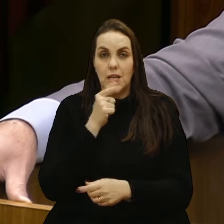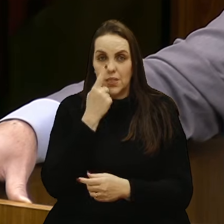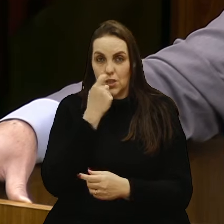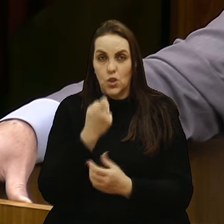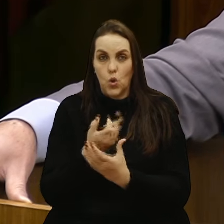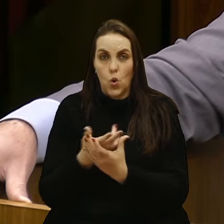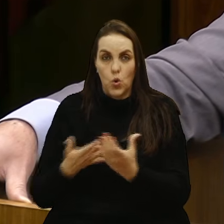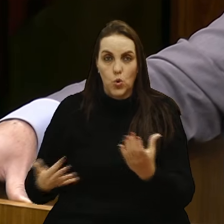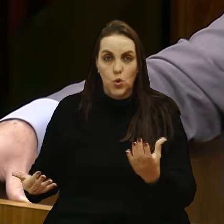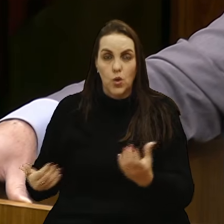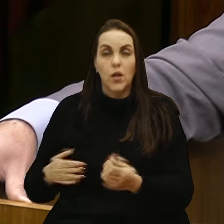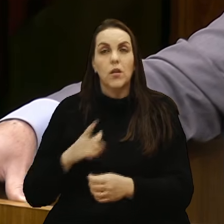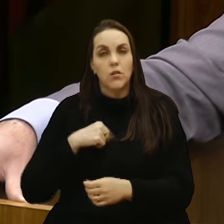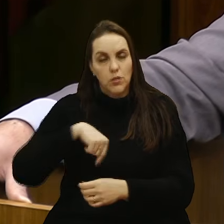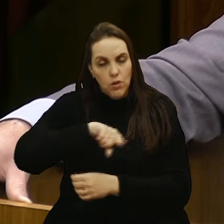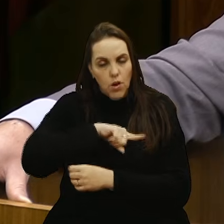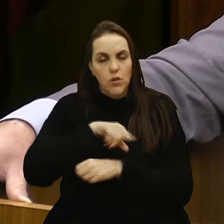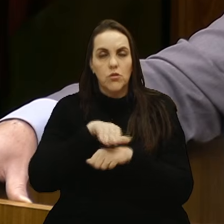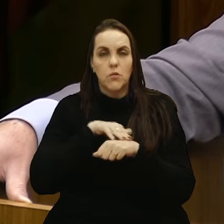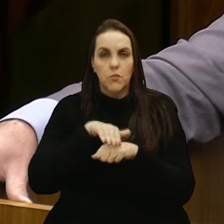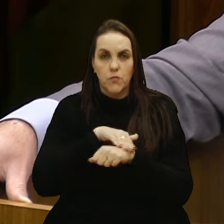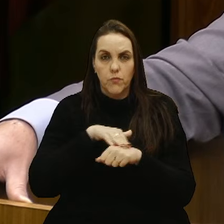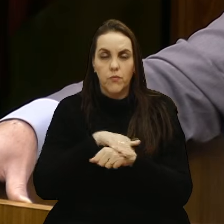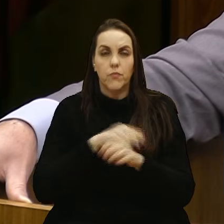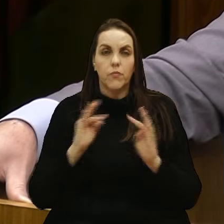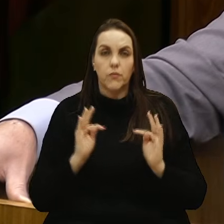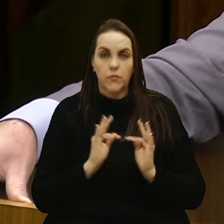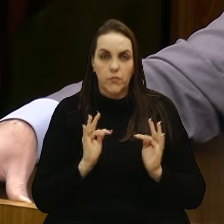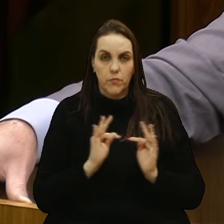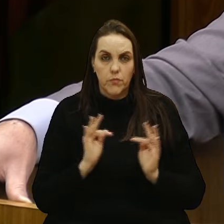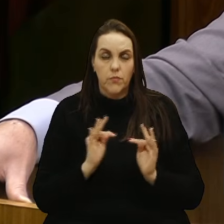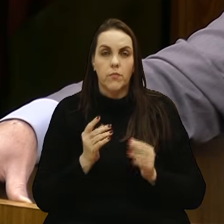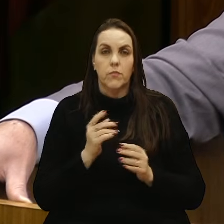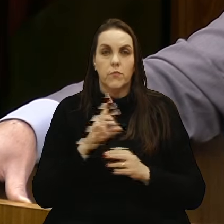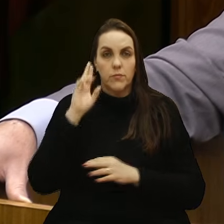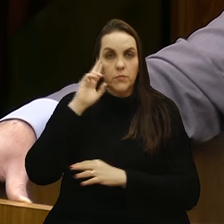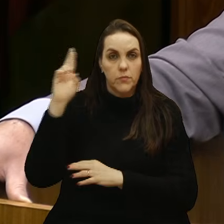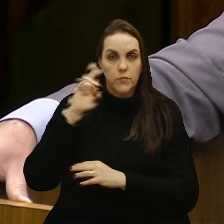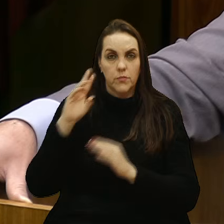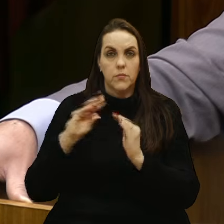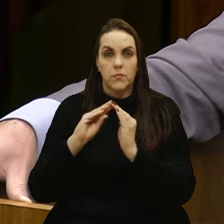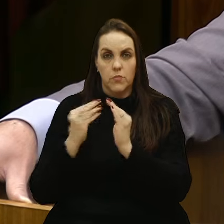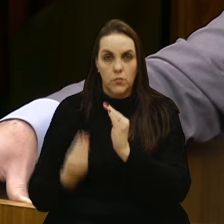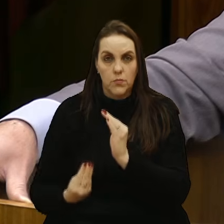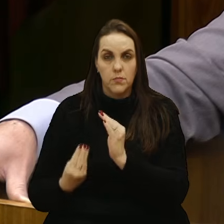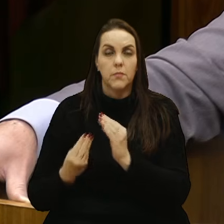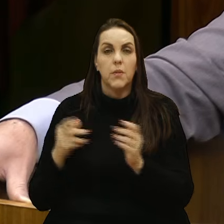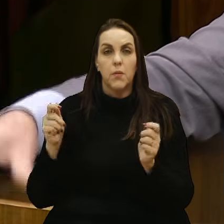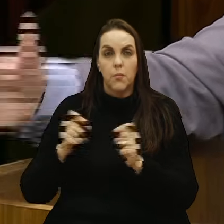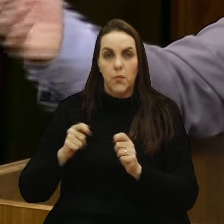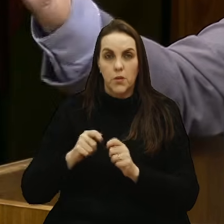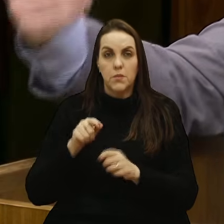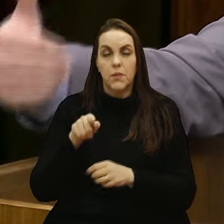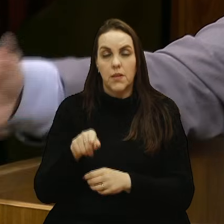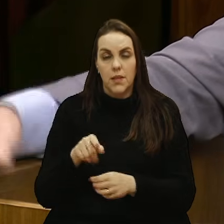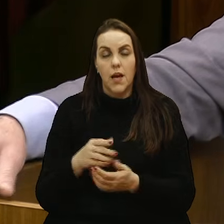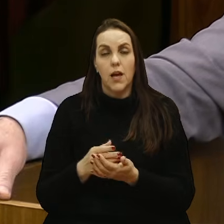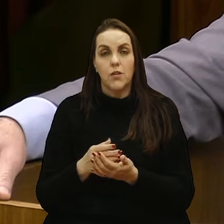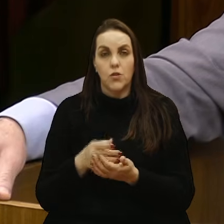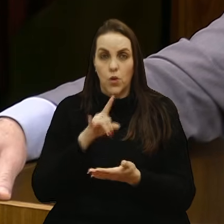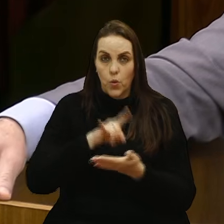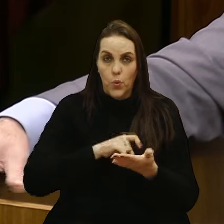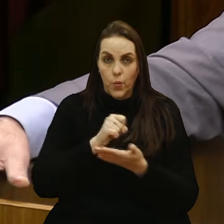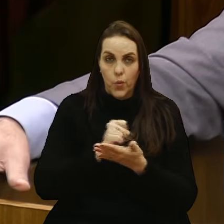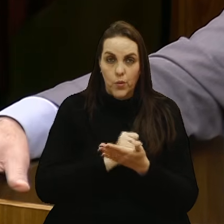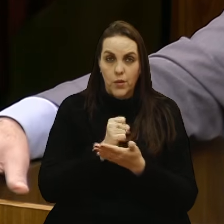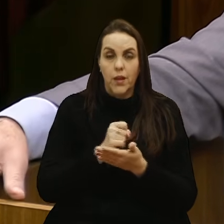Estamos conversando já, tratando com os técnicos e com a direção da autarquia, para que a gente busque também este